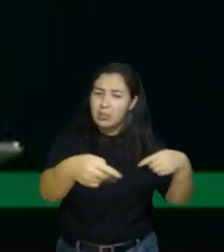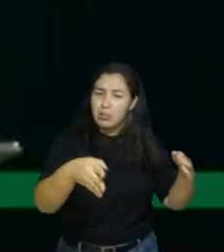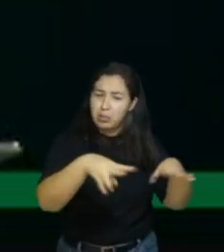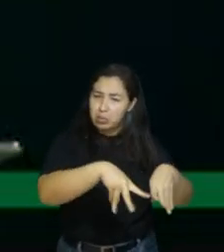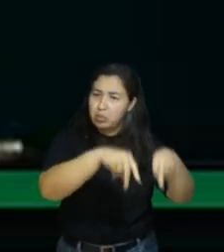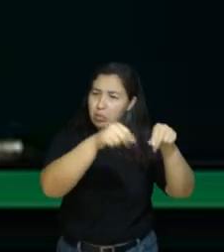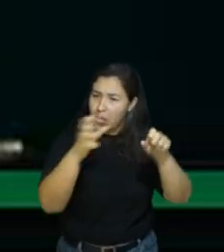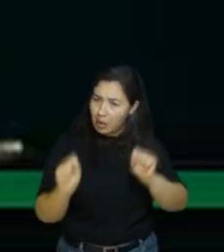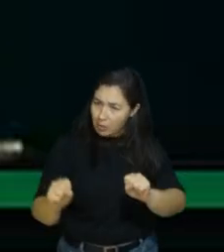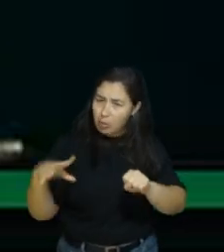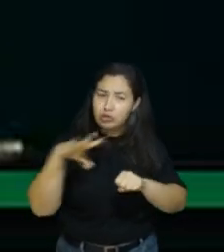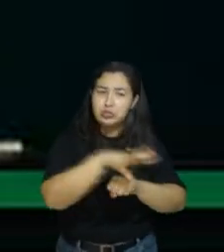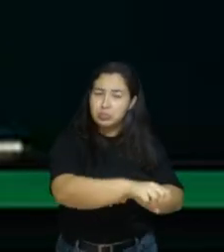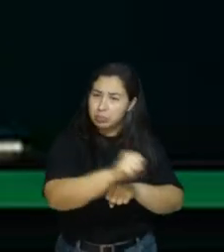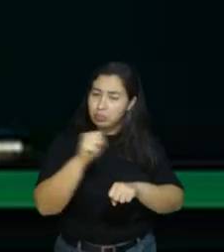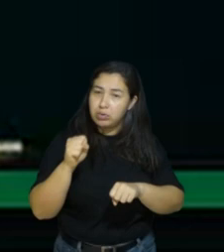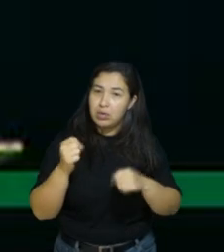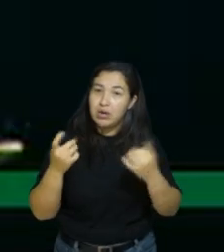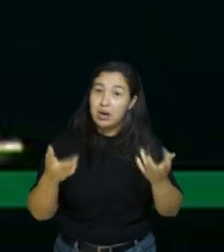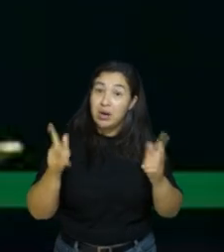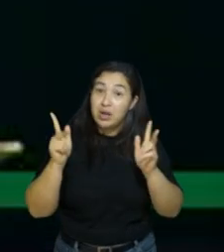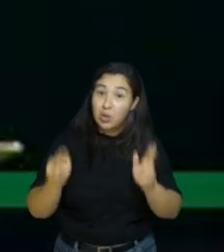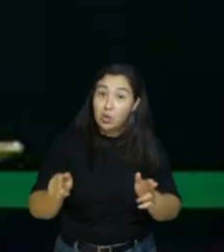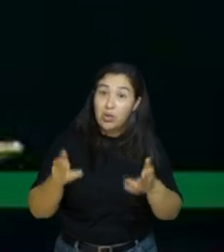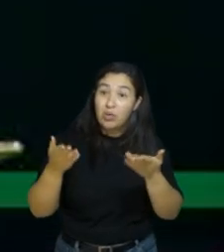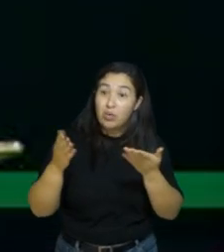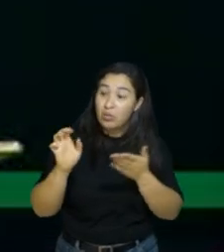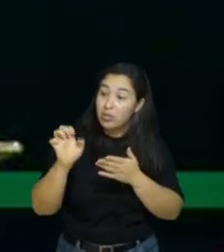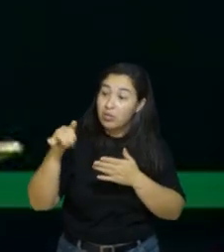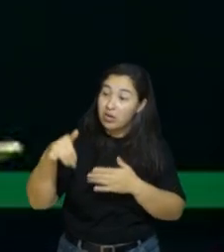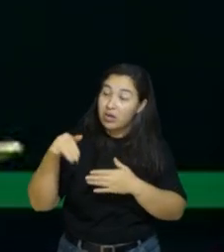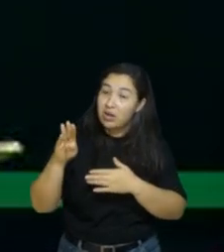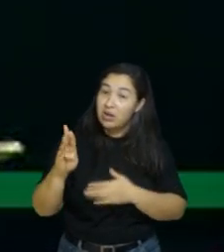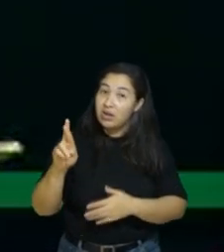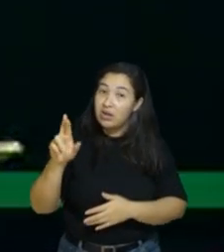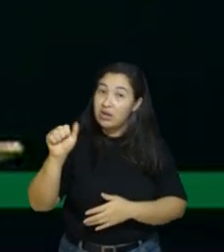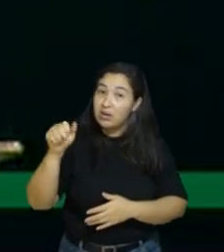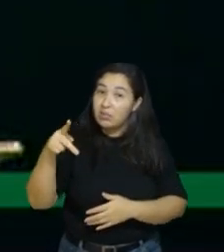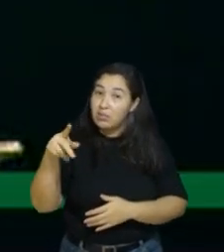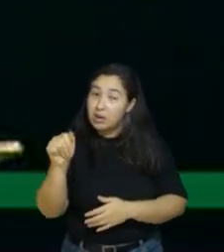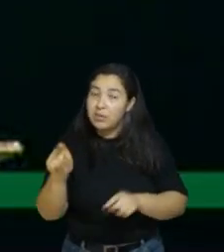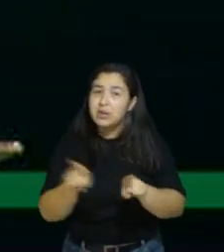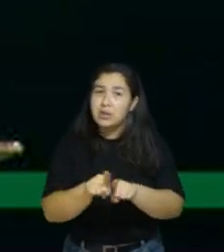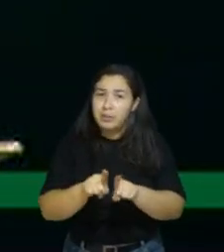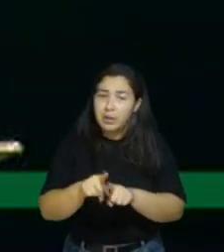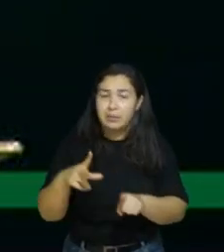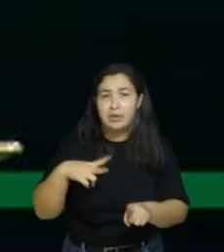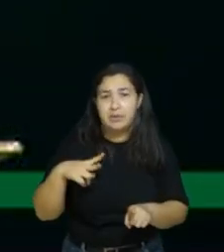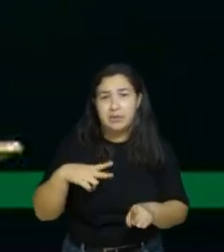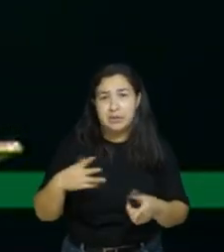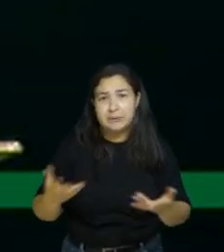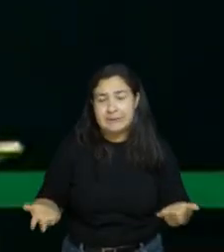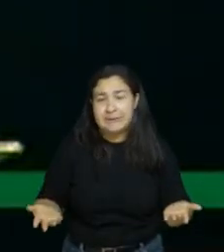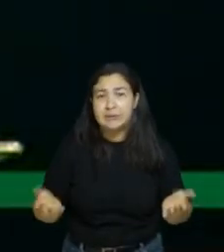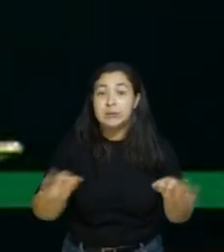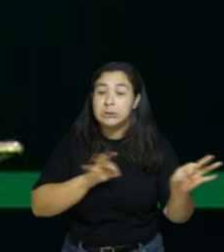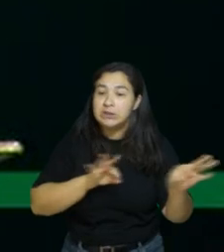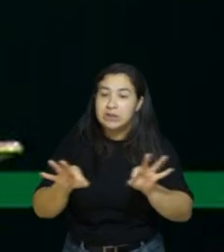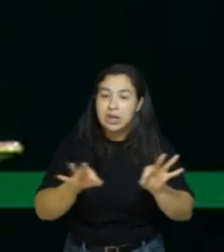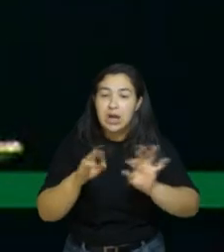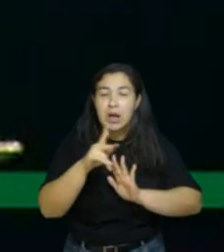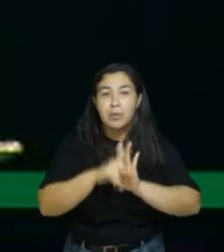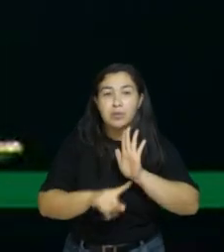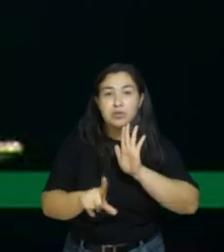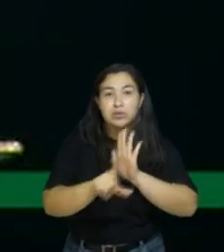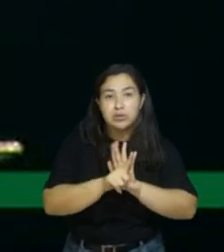públicas que foi o caso da Embrapa e também as propriedade privada por isso nós elaboramos esse projeto de